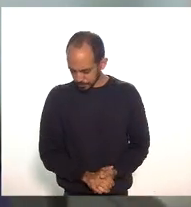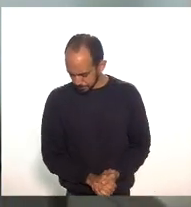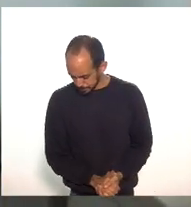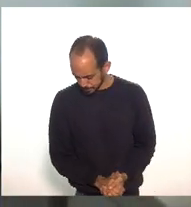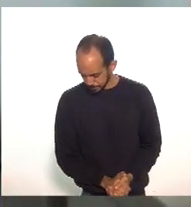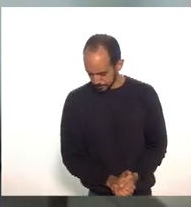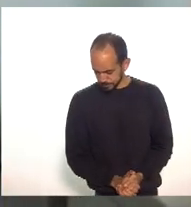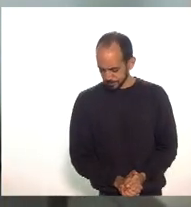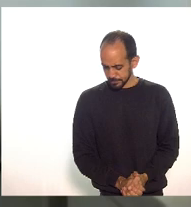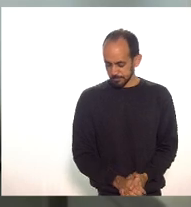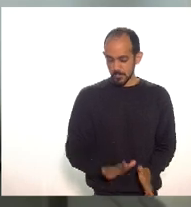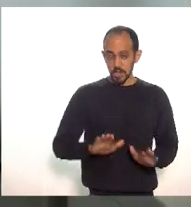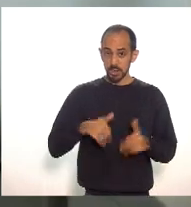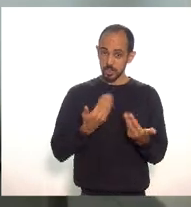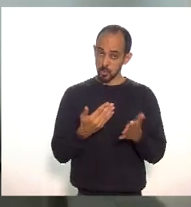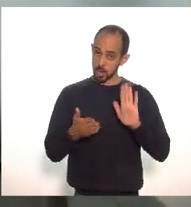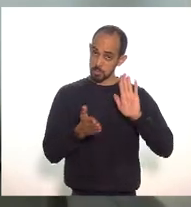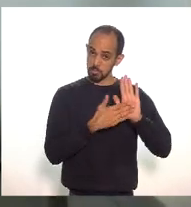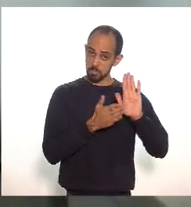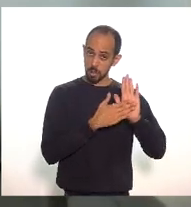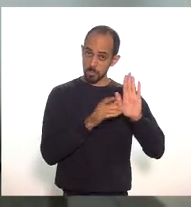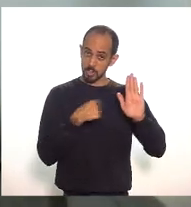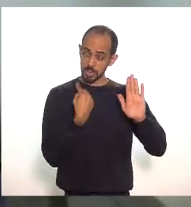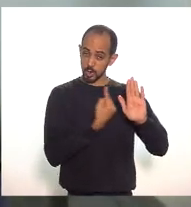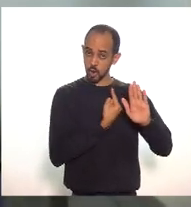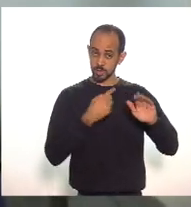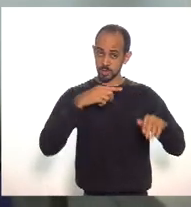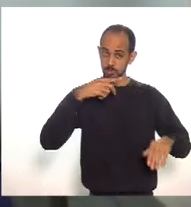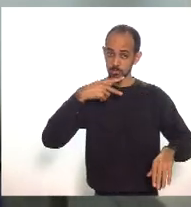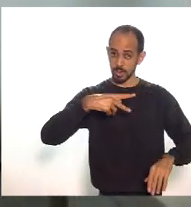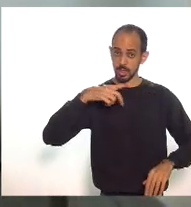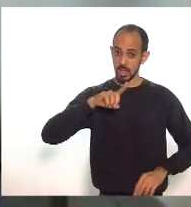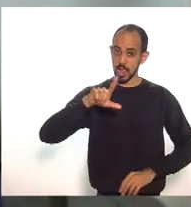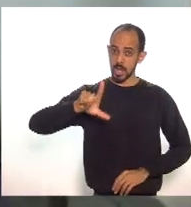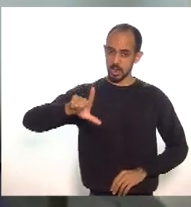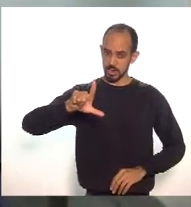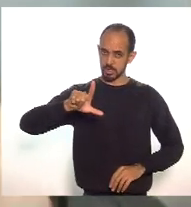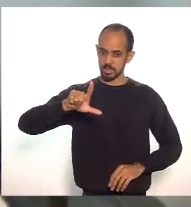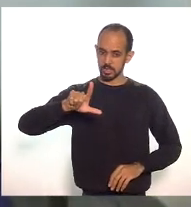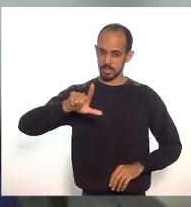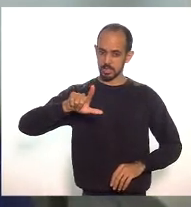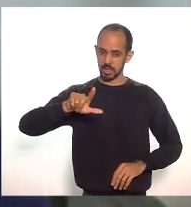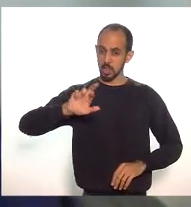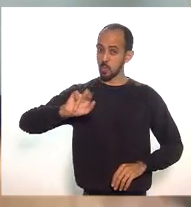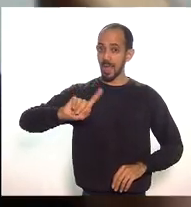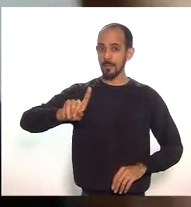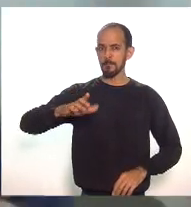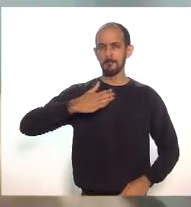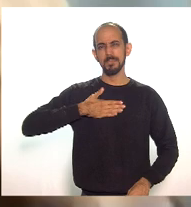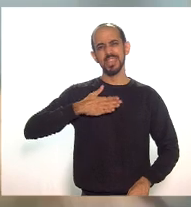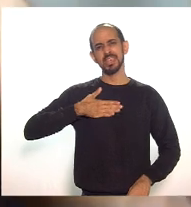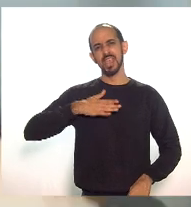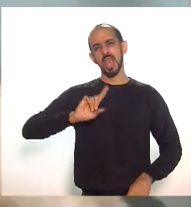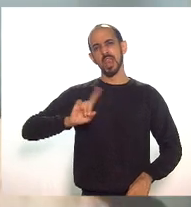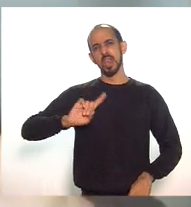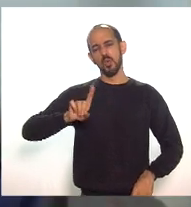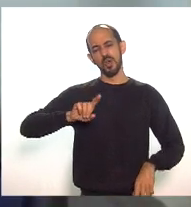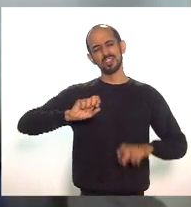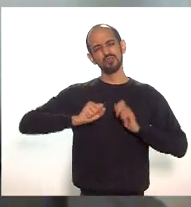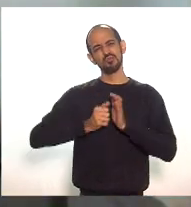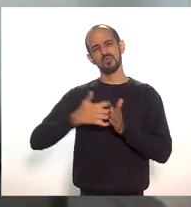a nossa proposta Nossa desse pdl Nossa ele não é minha não é de diversos